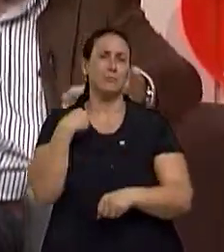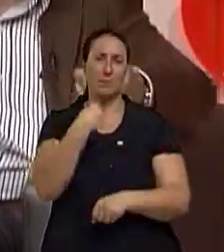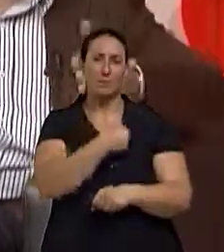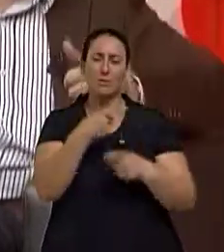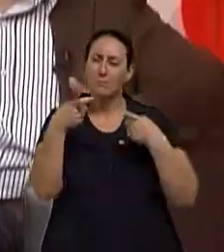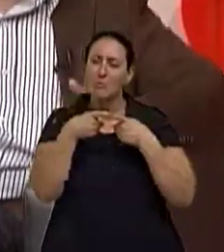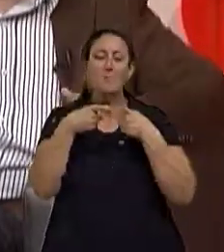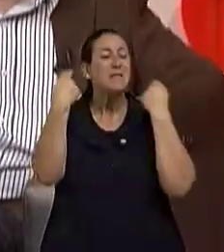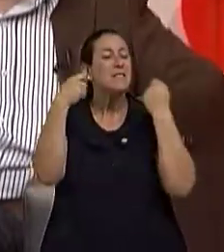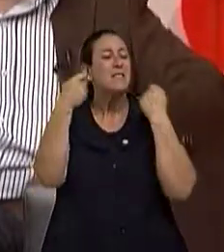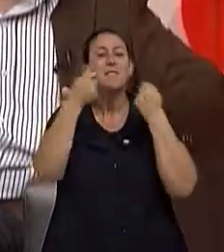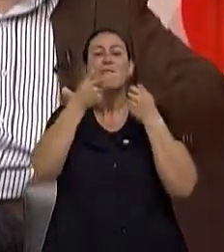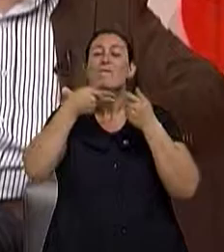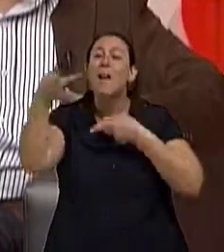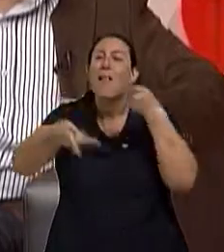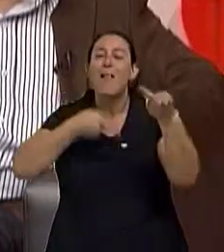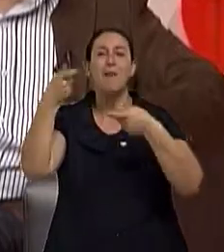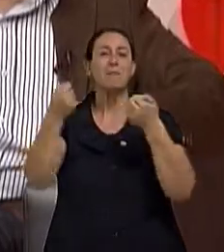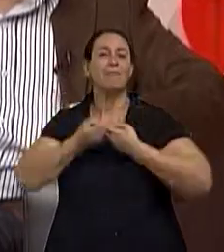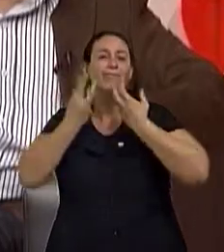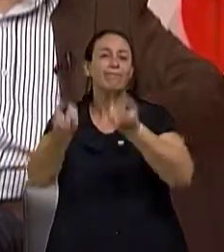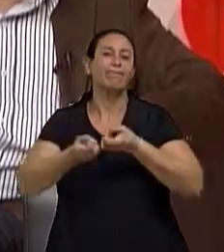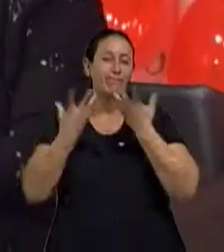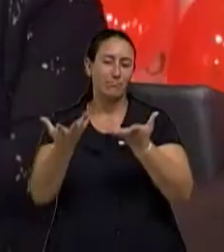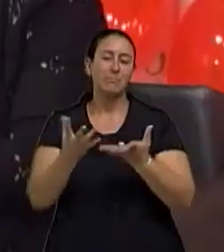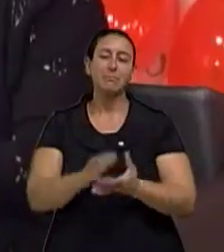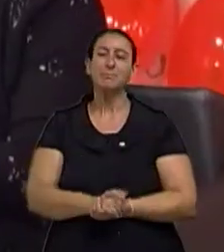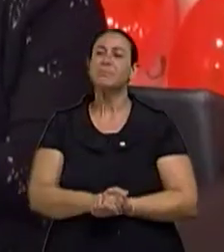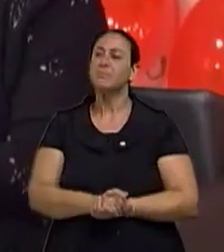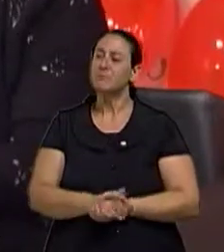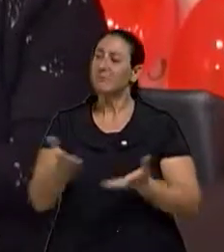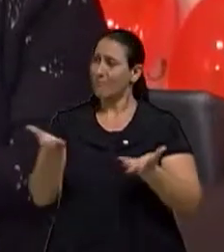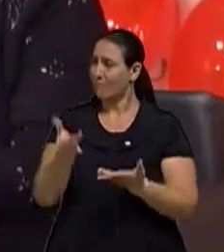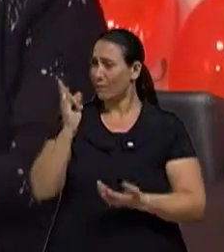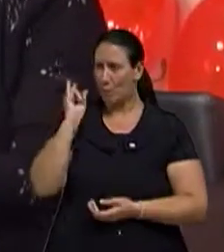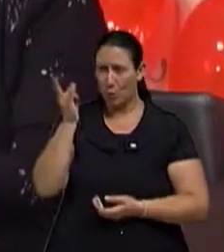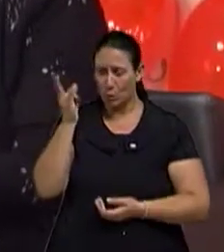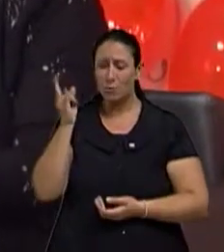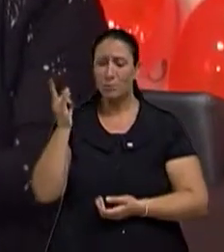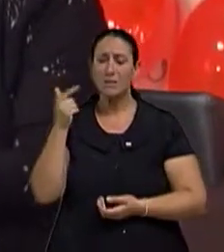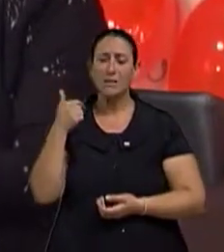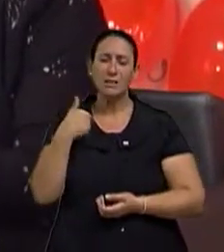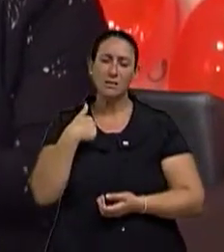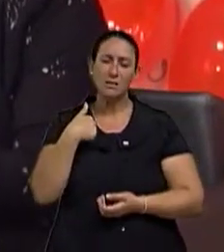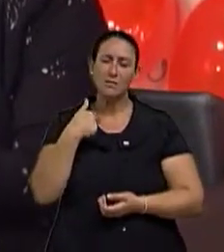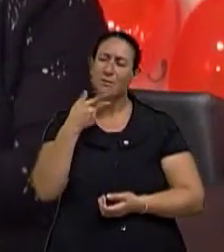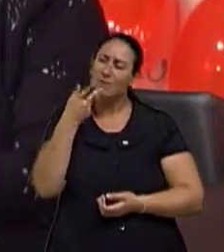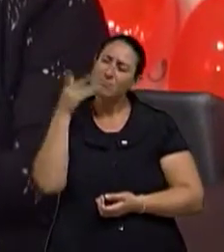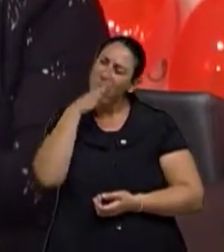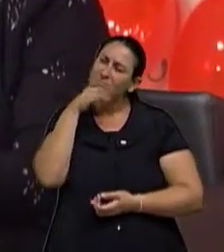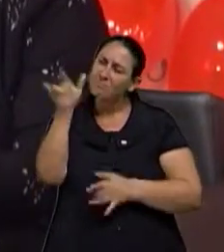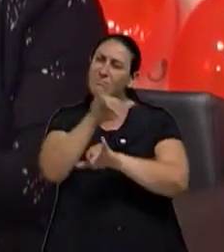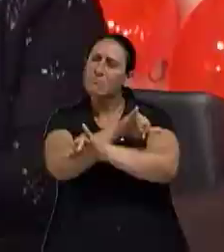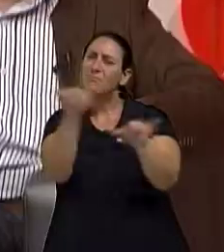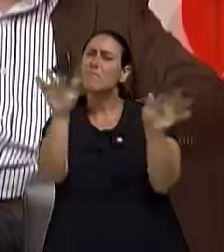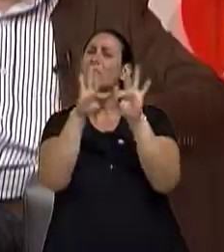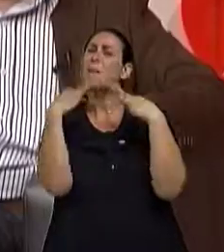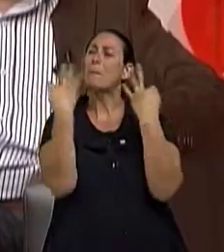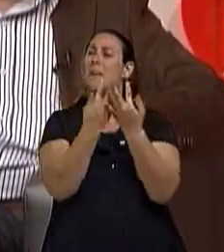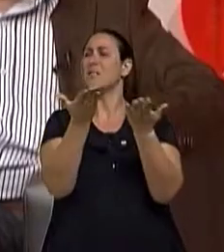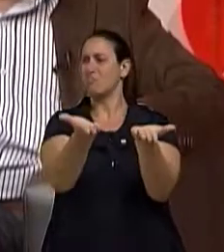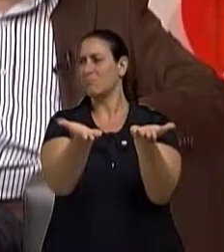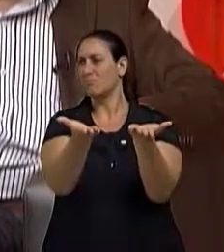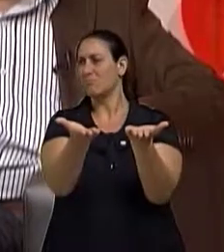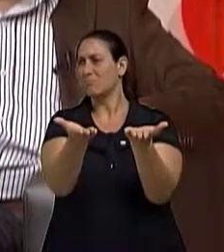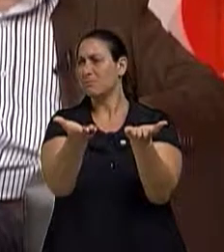é falar sobre o assunto. Uhum. Certo. Doutor, nós estamos no último minuto do programa. Fale para as famílias agora, que as